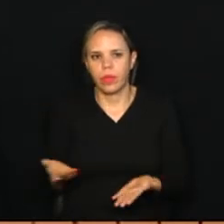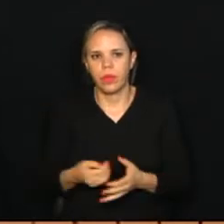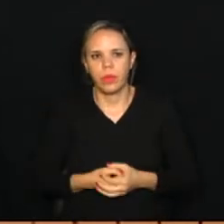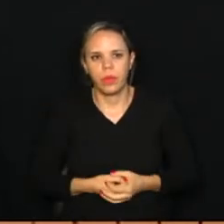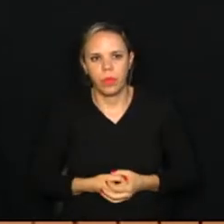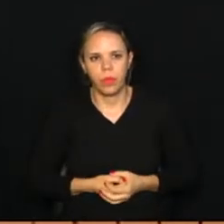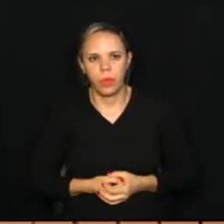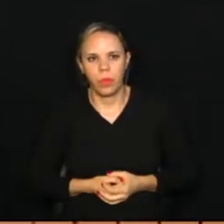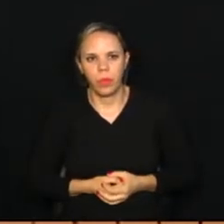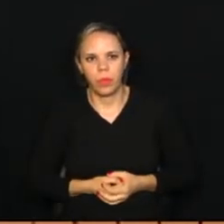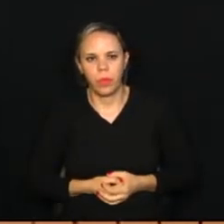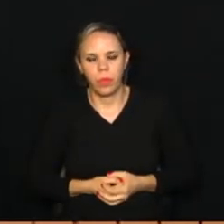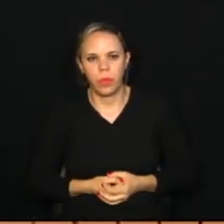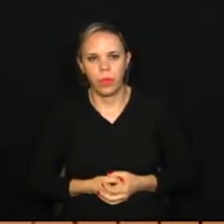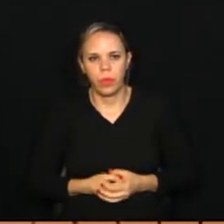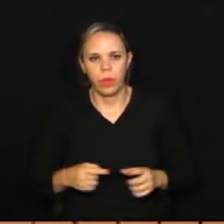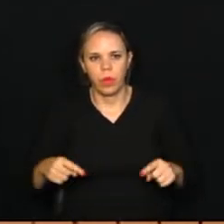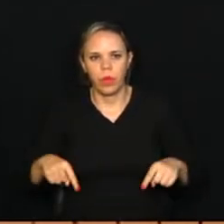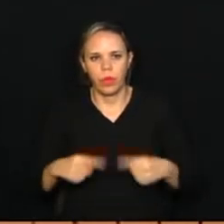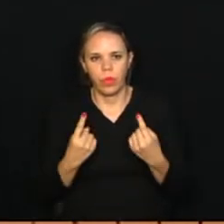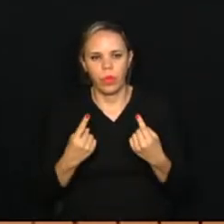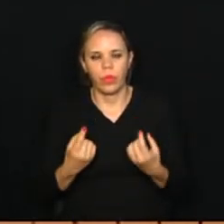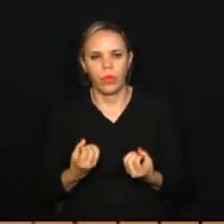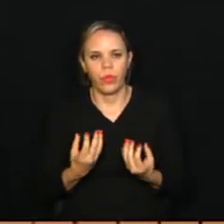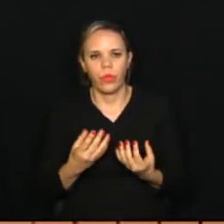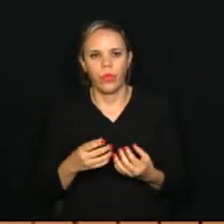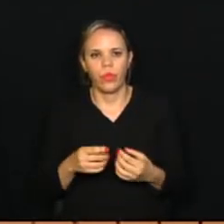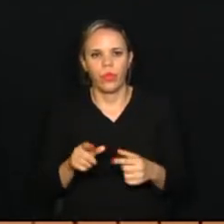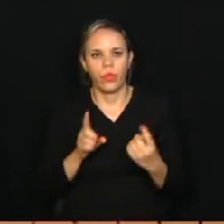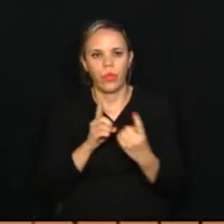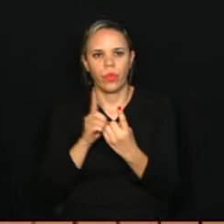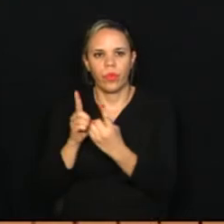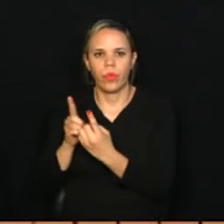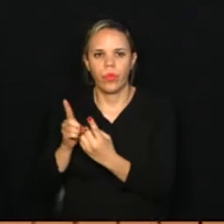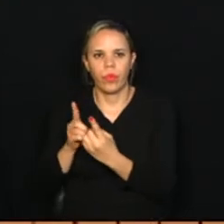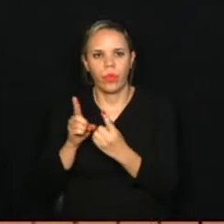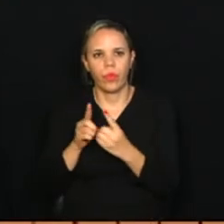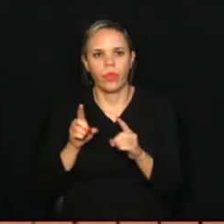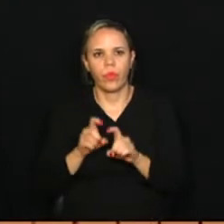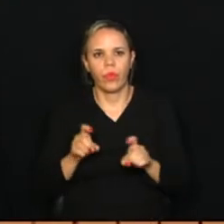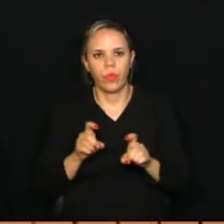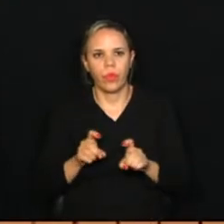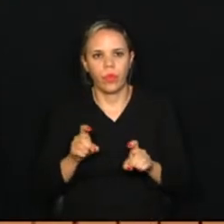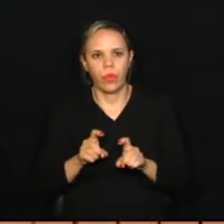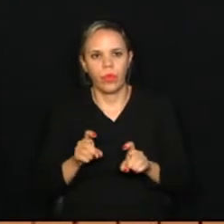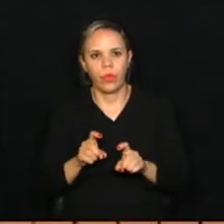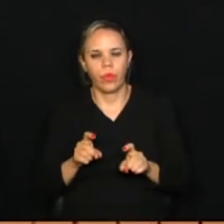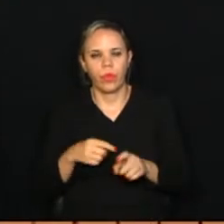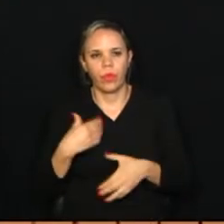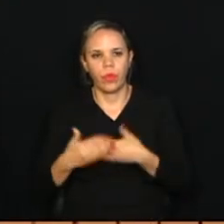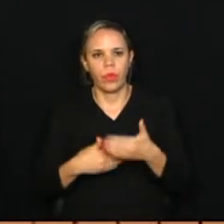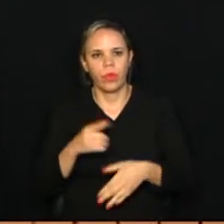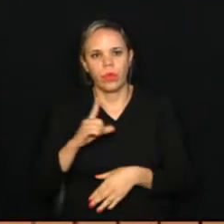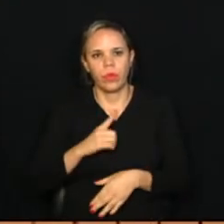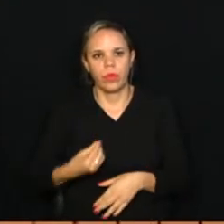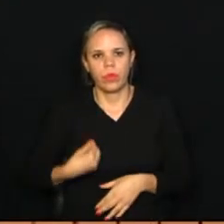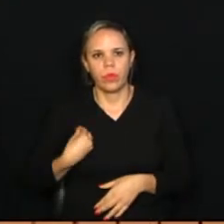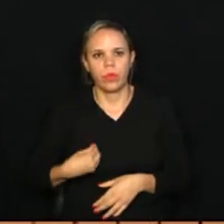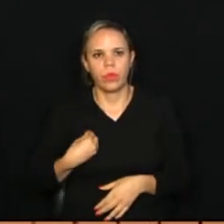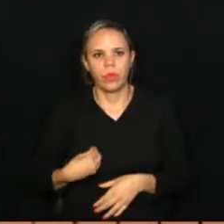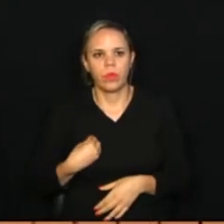dizer, que o desafio dos serviços de informação é que diariamente eles estão